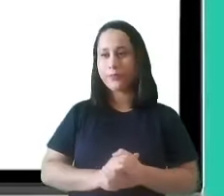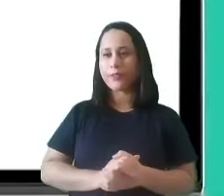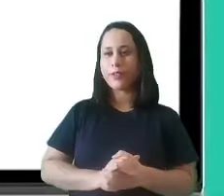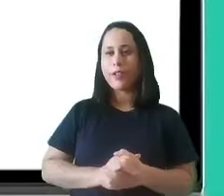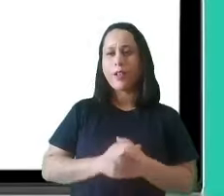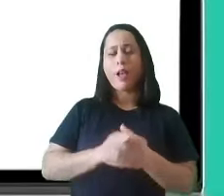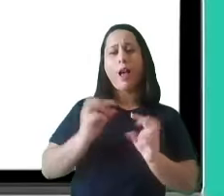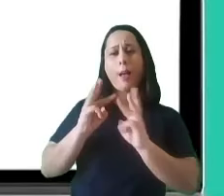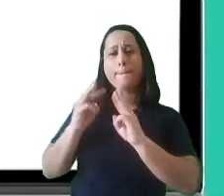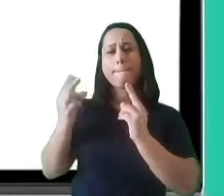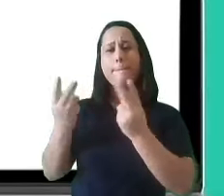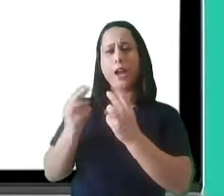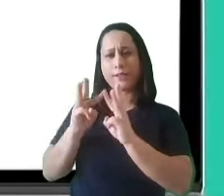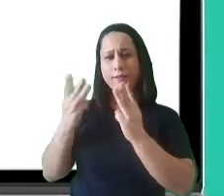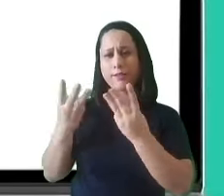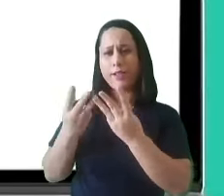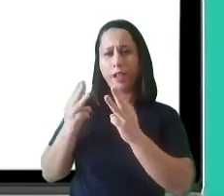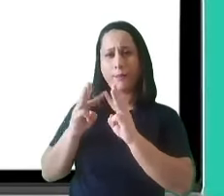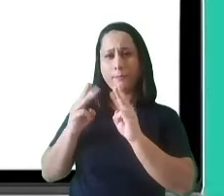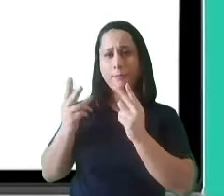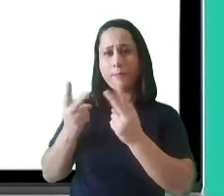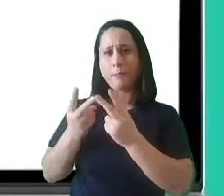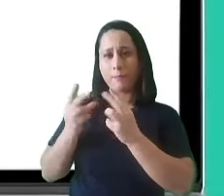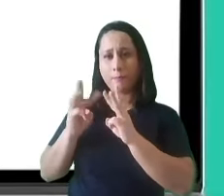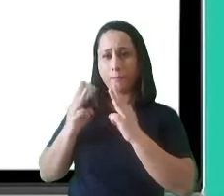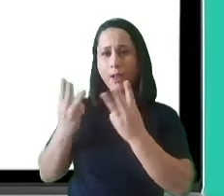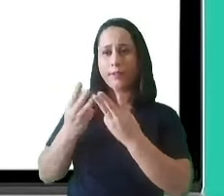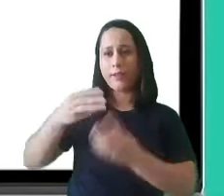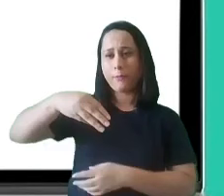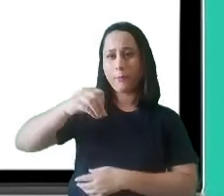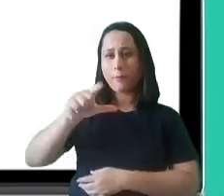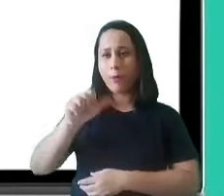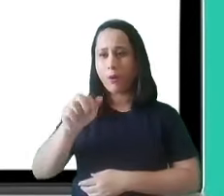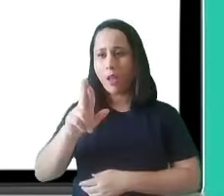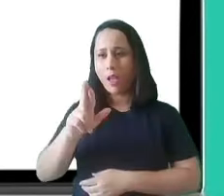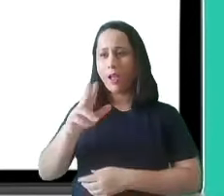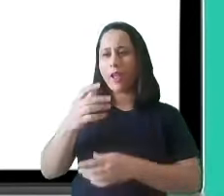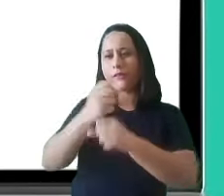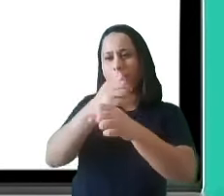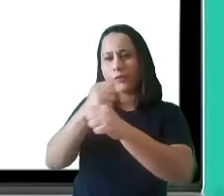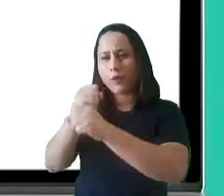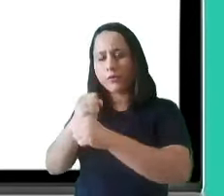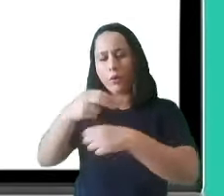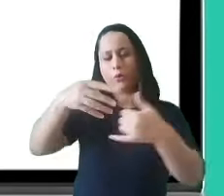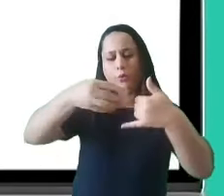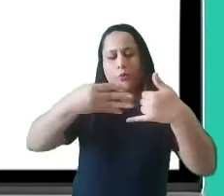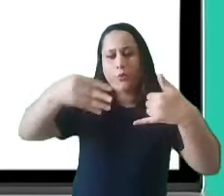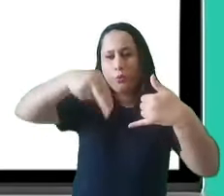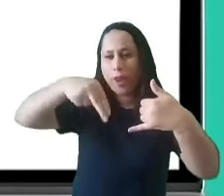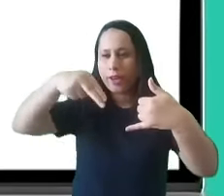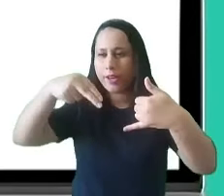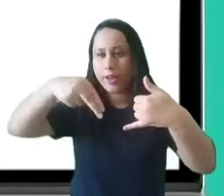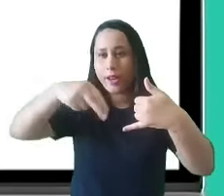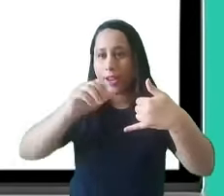A massa do soluto, 0,4 gramas de cloreto de sódio. A massa molar do cloreto